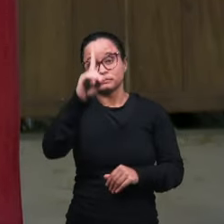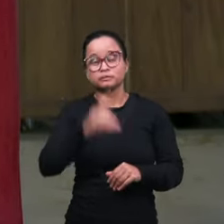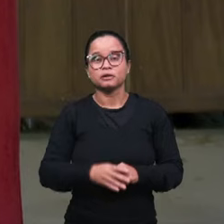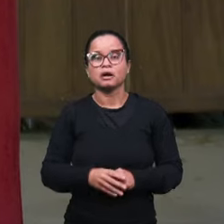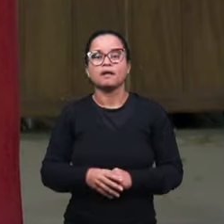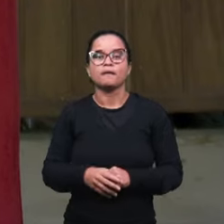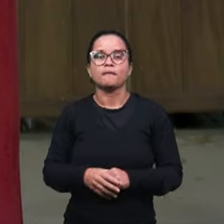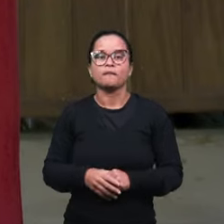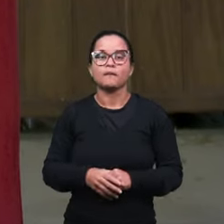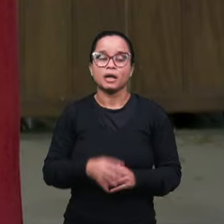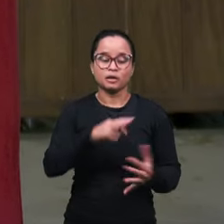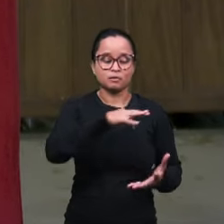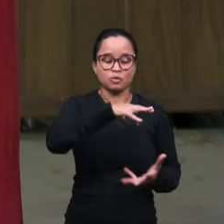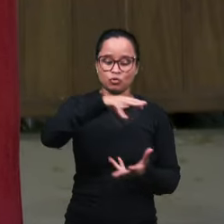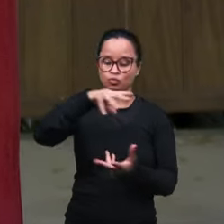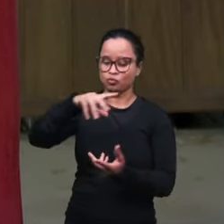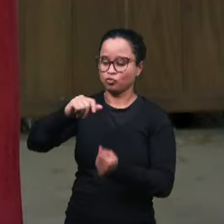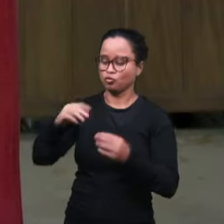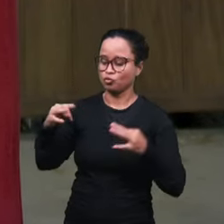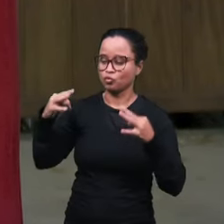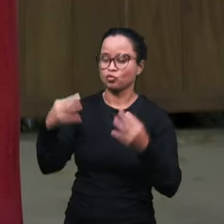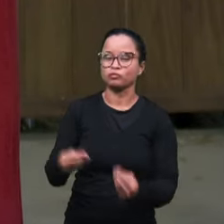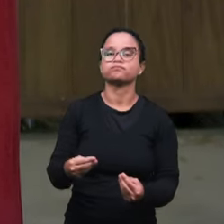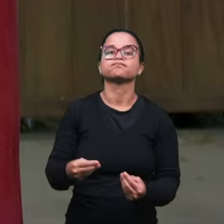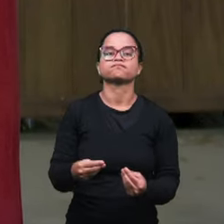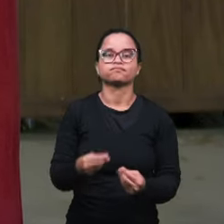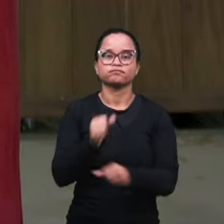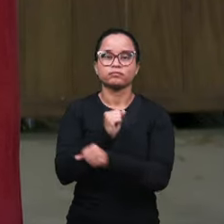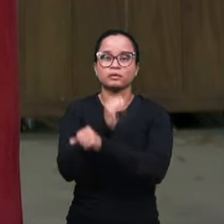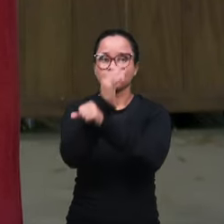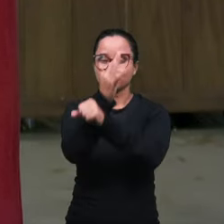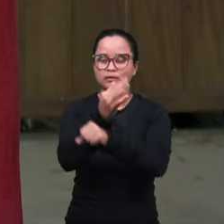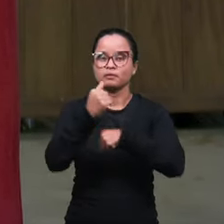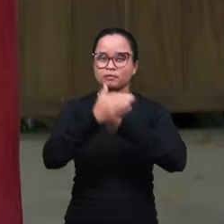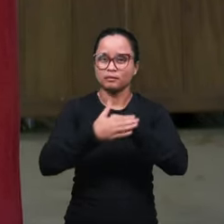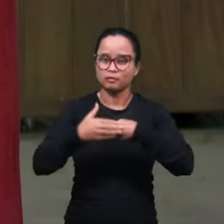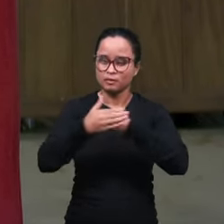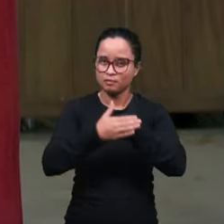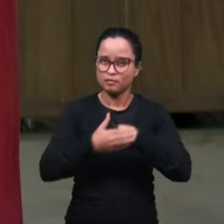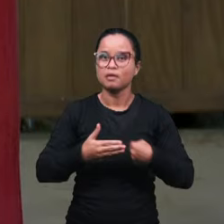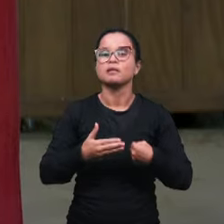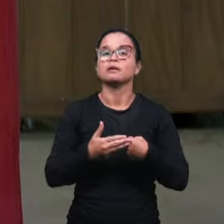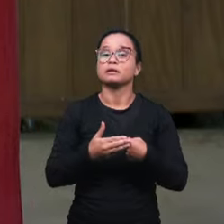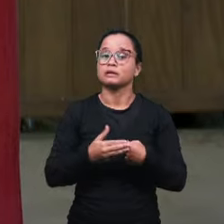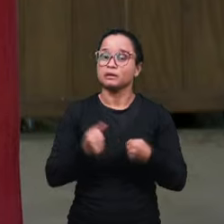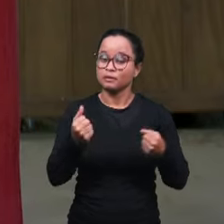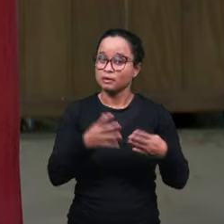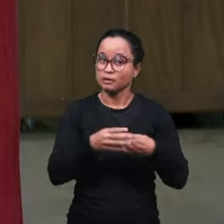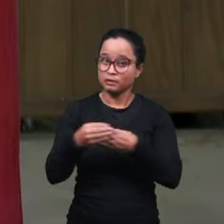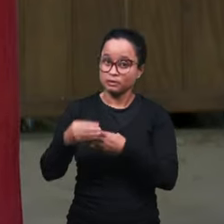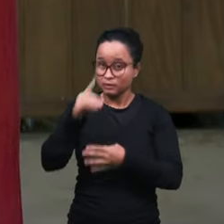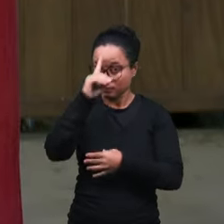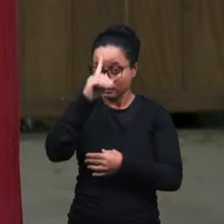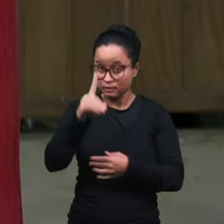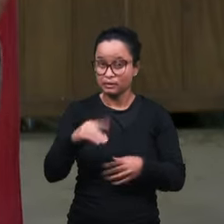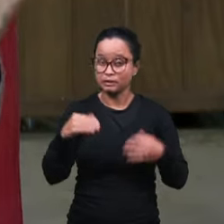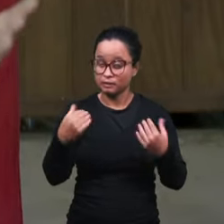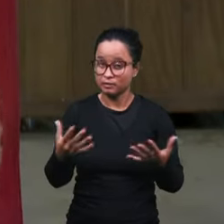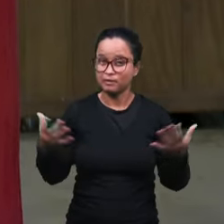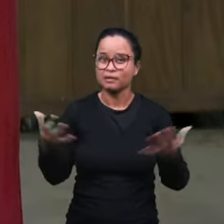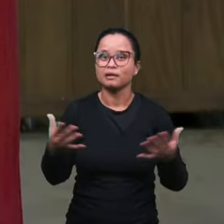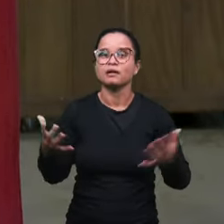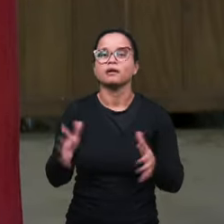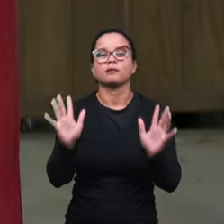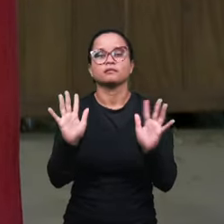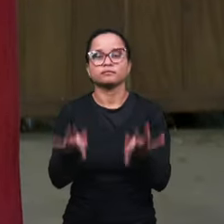uma mensagem para o mundo inteiro, para esperança, para consolação, para direção naquele dia. Por isso, então, chegando agora